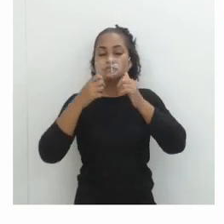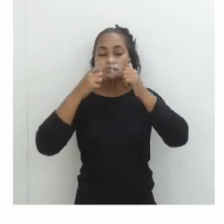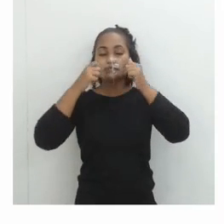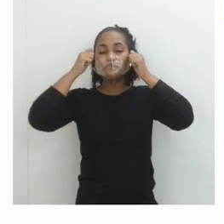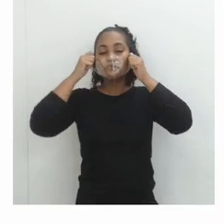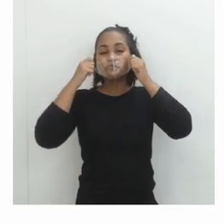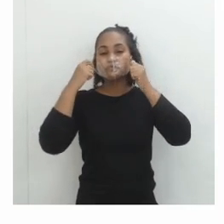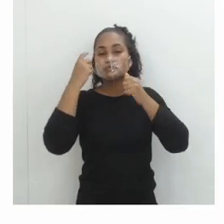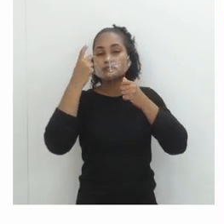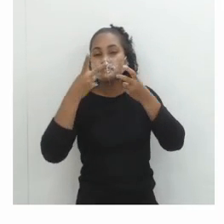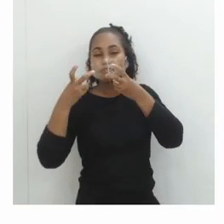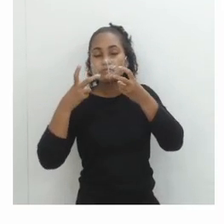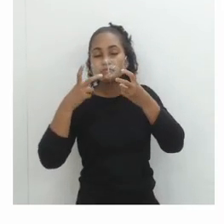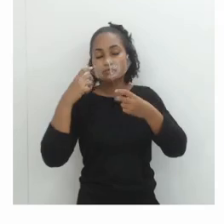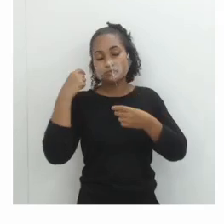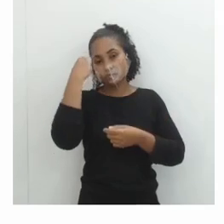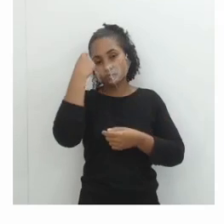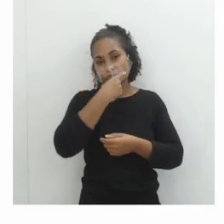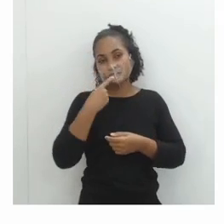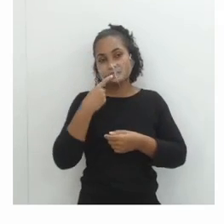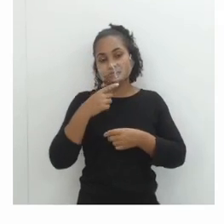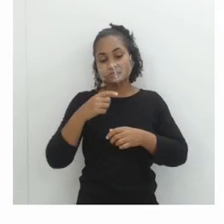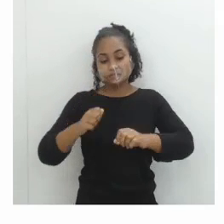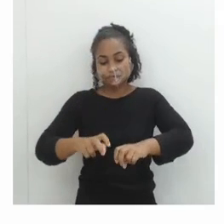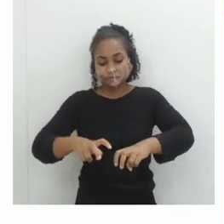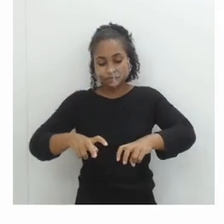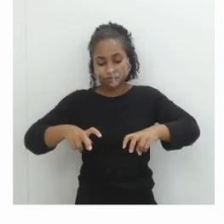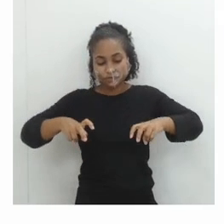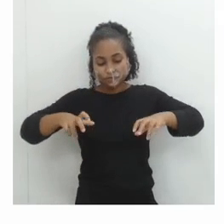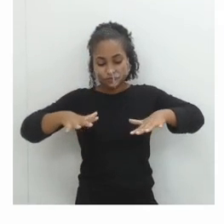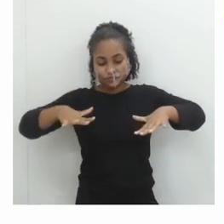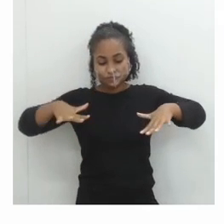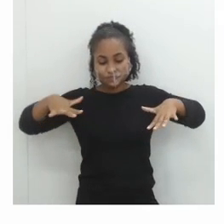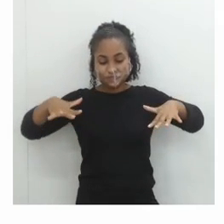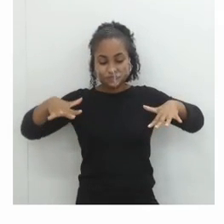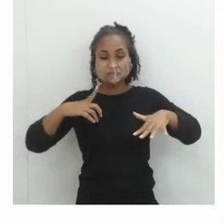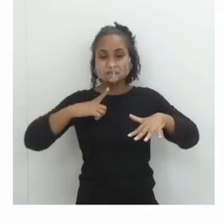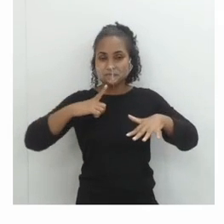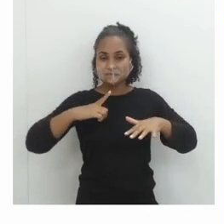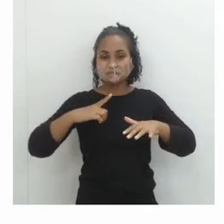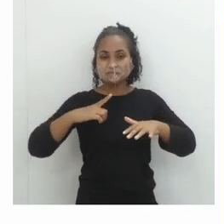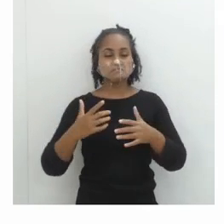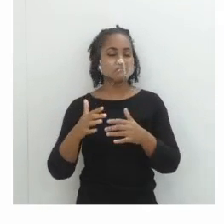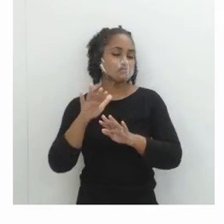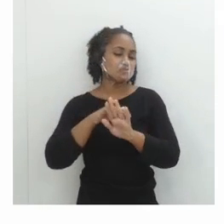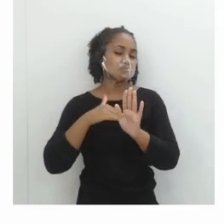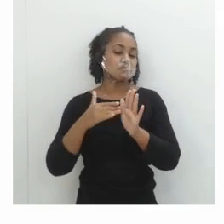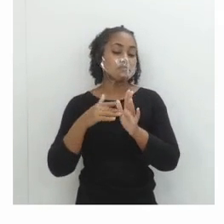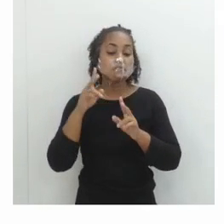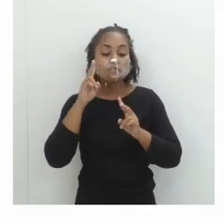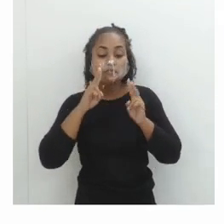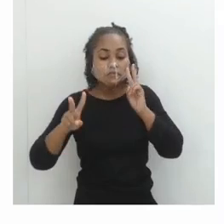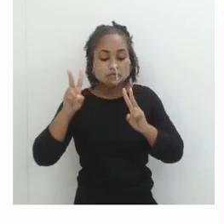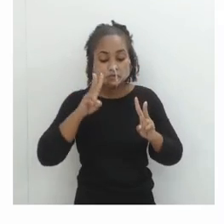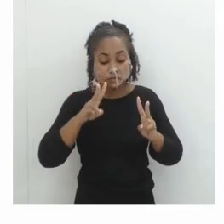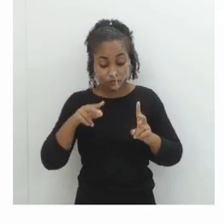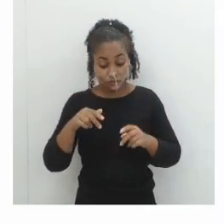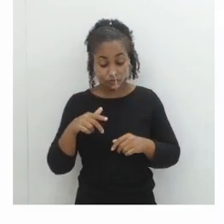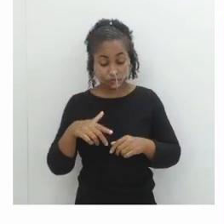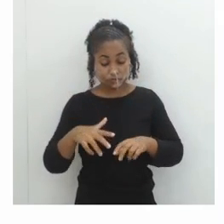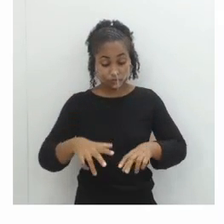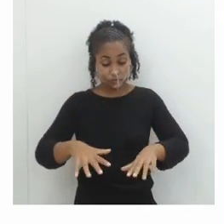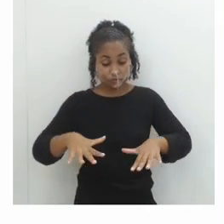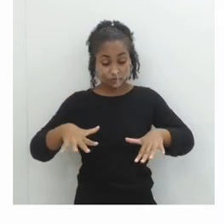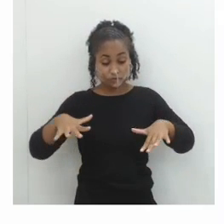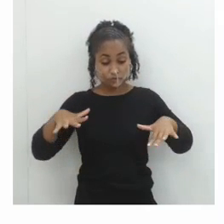Dificilmente mostravam seus rostos. E a arquibancada era onde o público em geral ficava. E nessa arquibancada